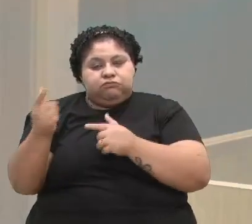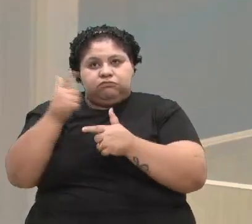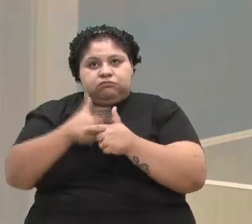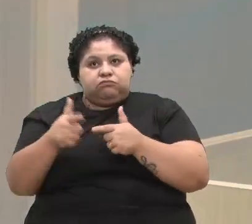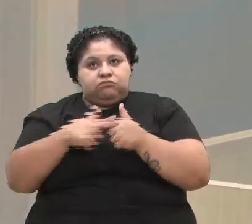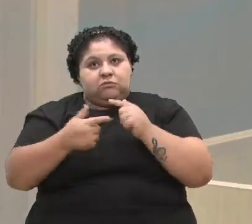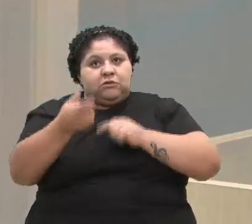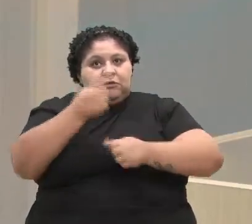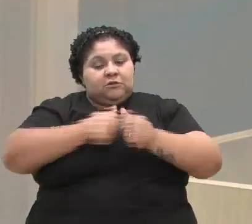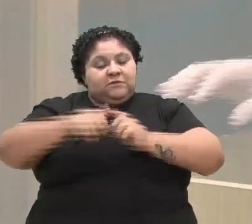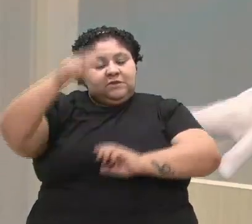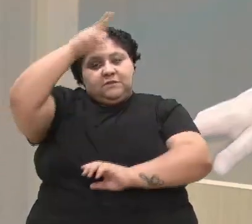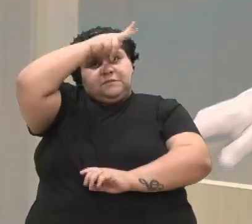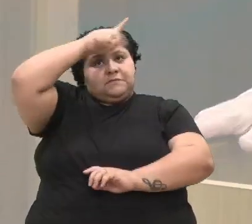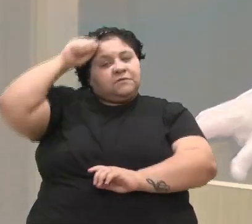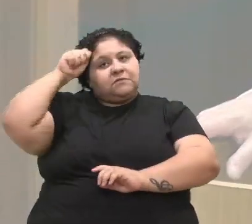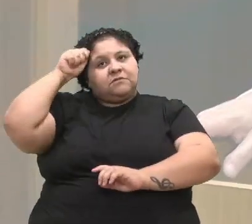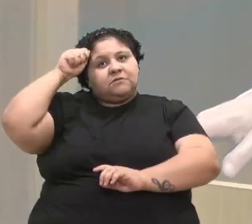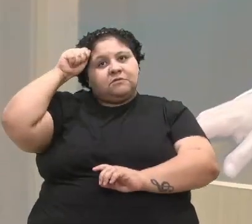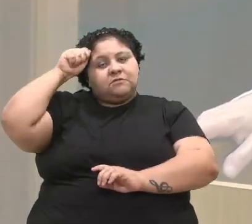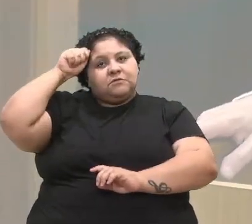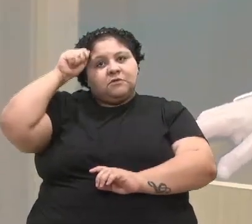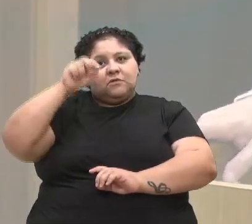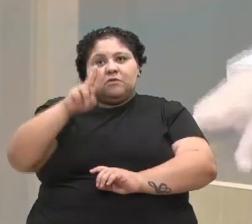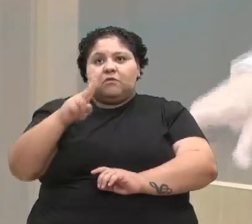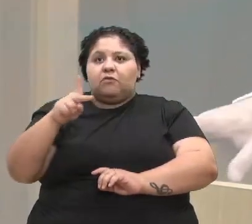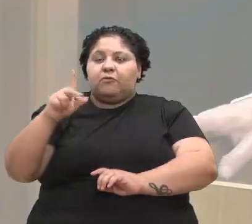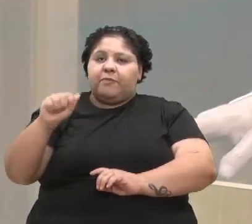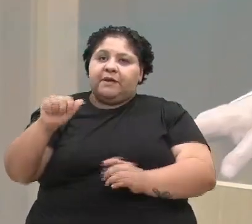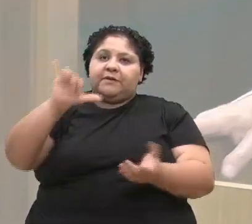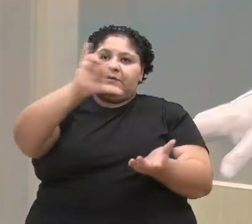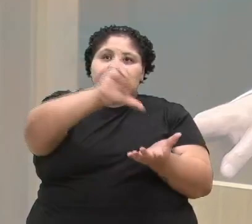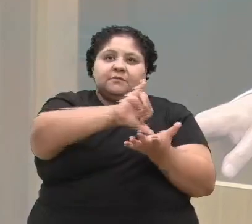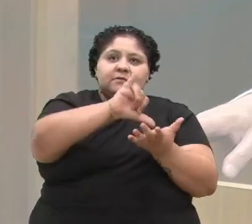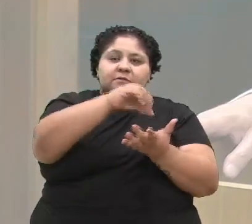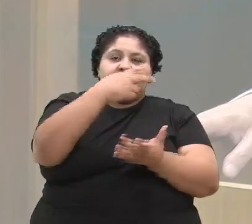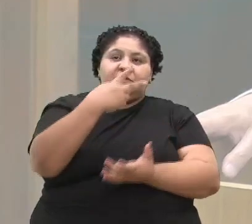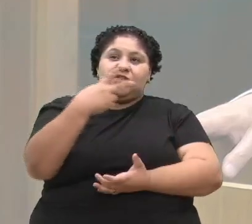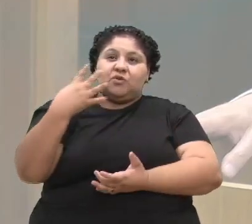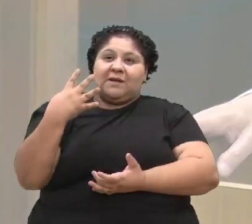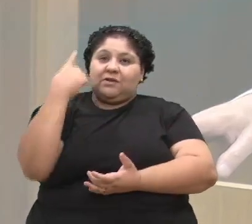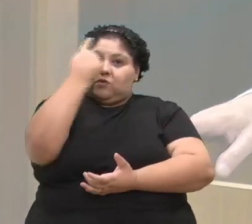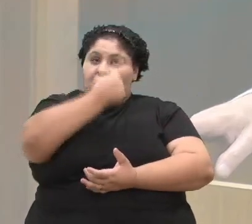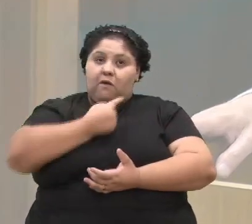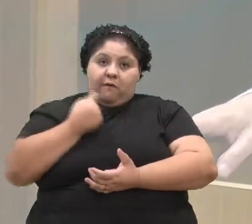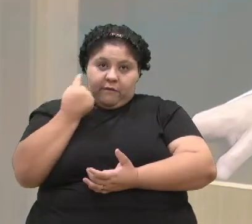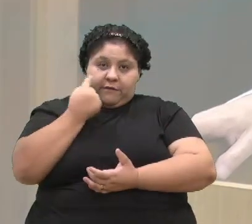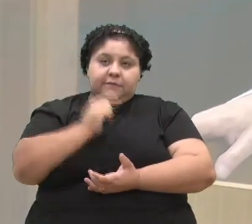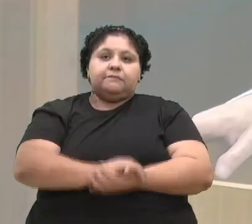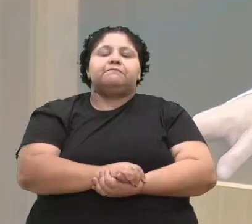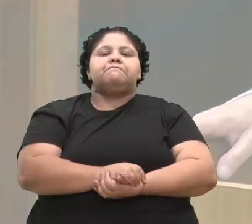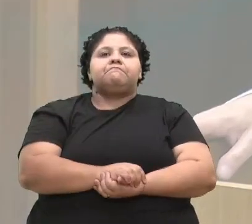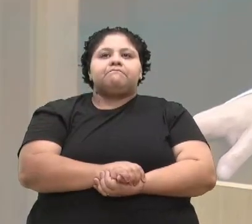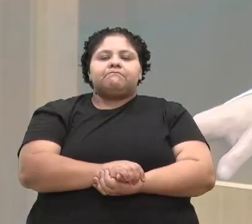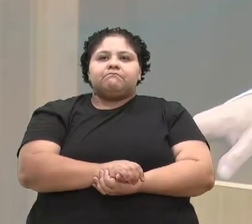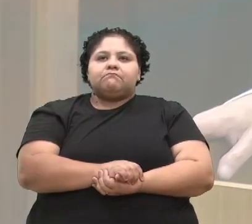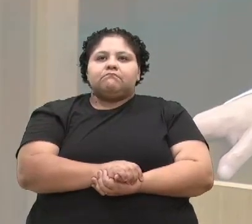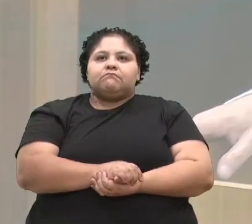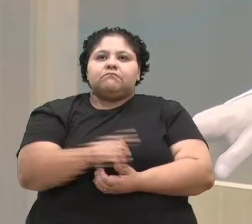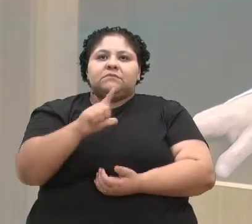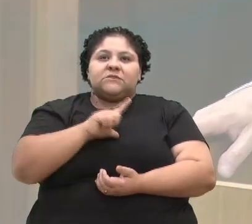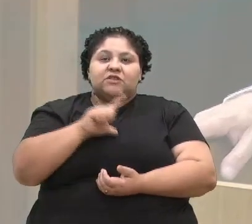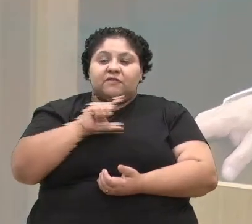administração municipal, que é o caso da UPA Central 24 horas. Estivemos na